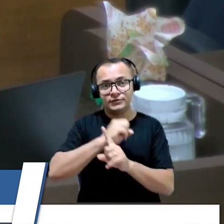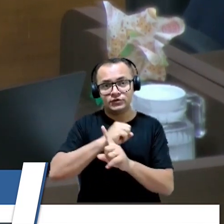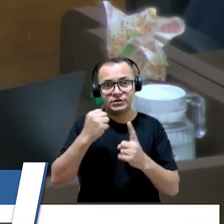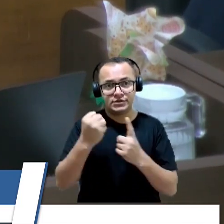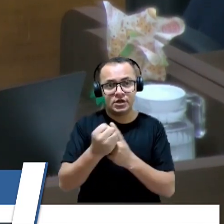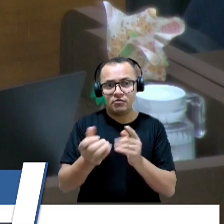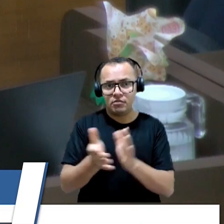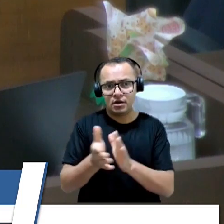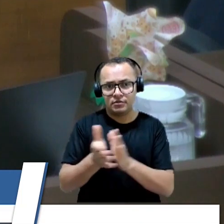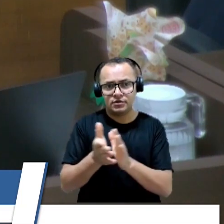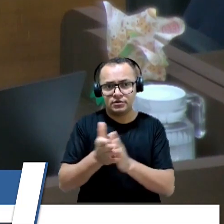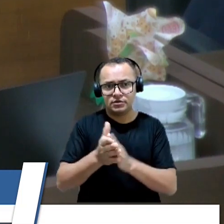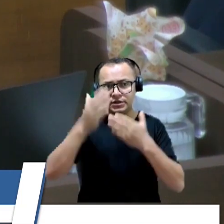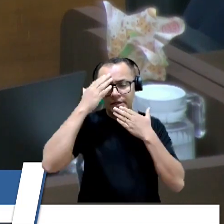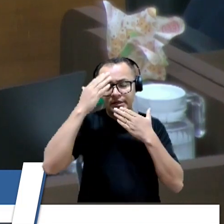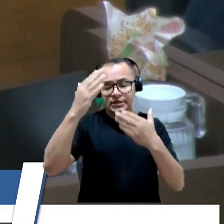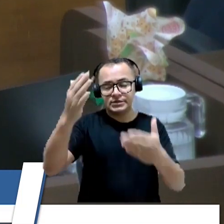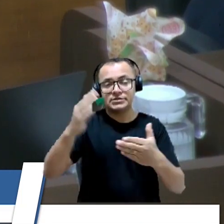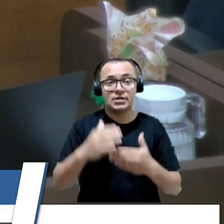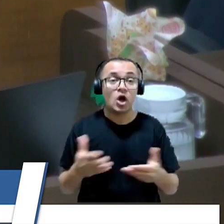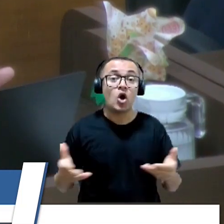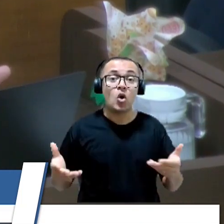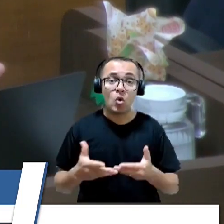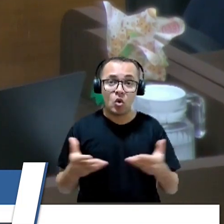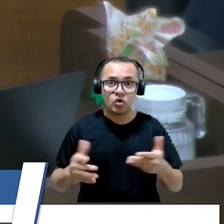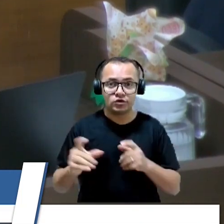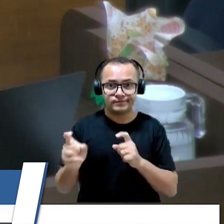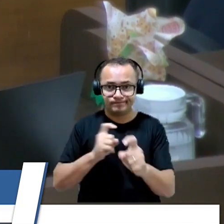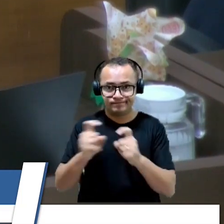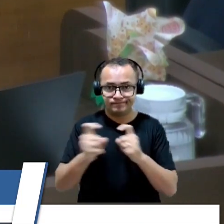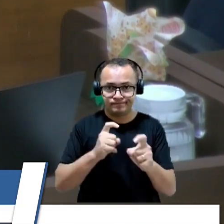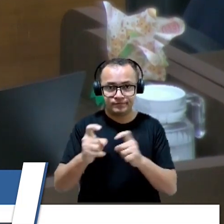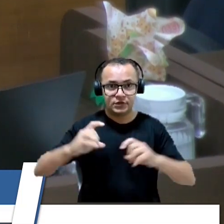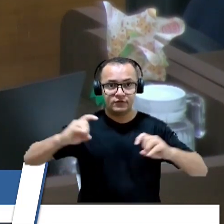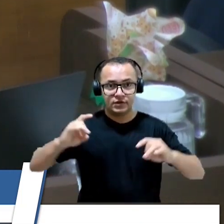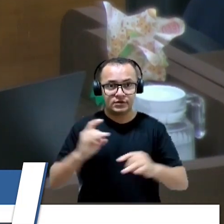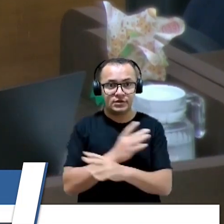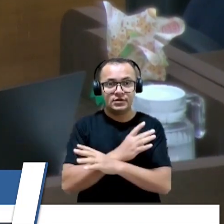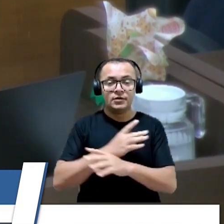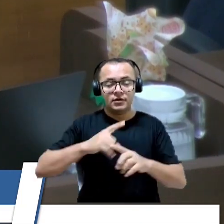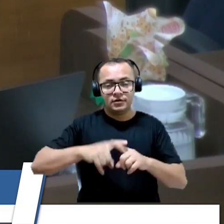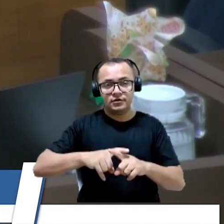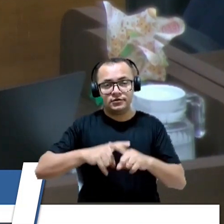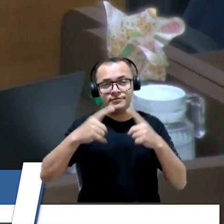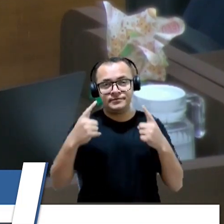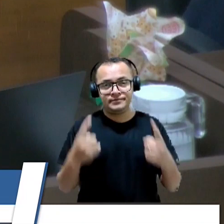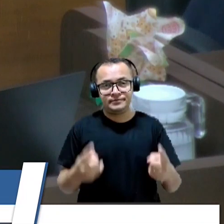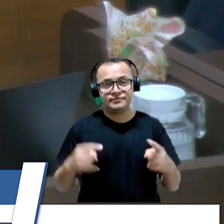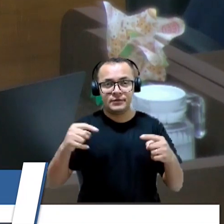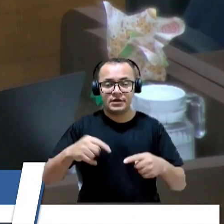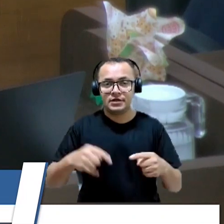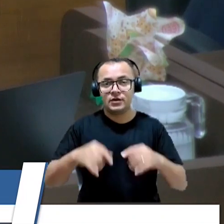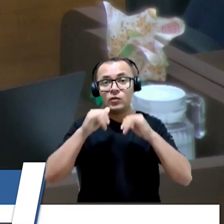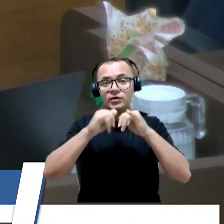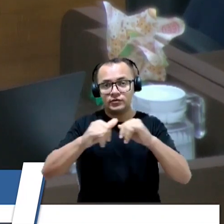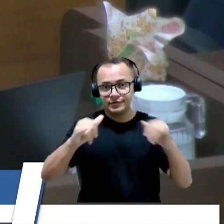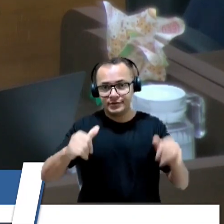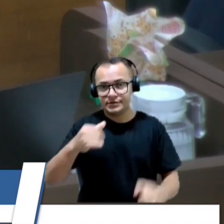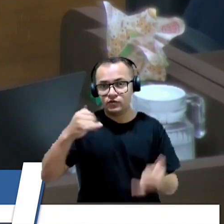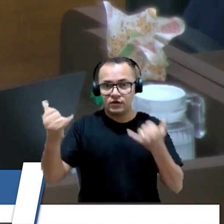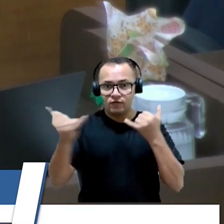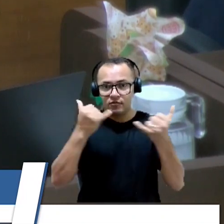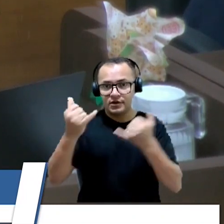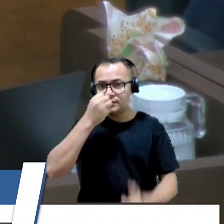praticamente finalizando as sessões do ano, mas com essa notícia boa que nós vamos ter esses